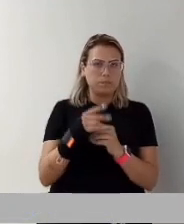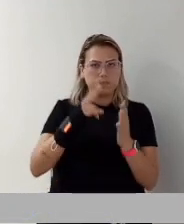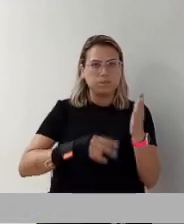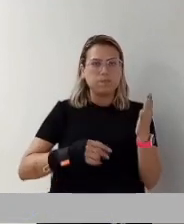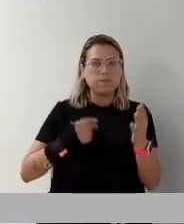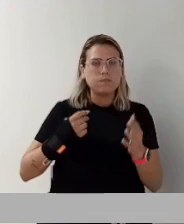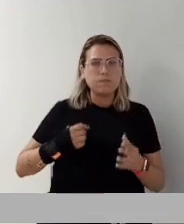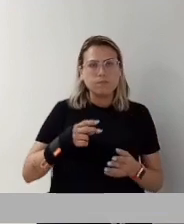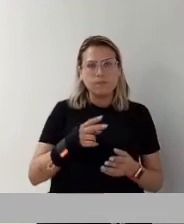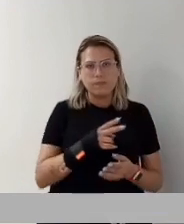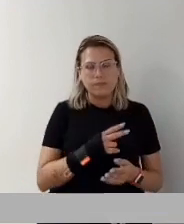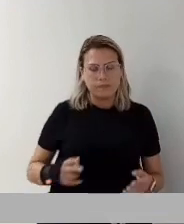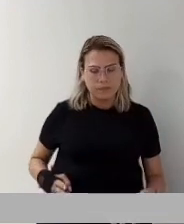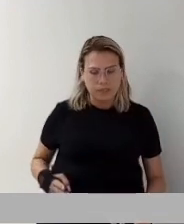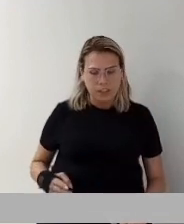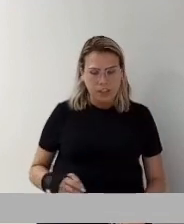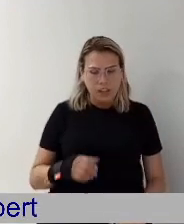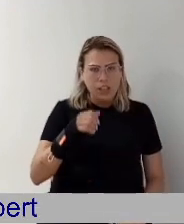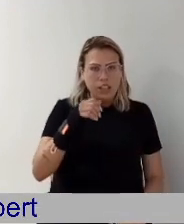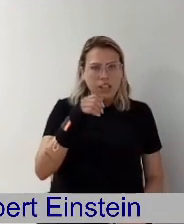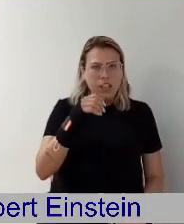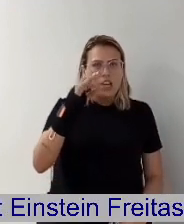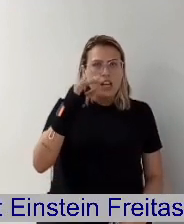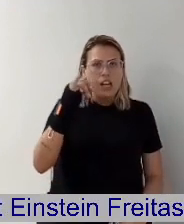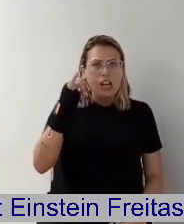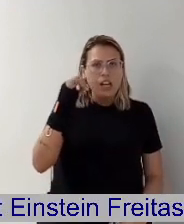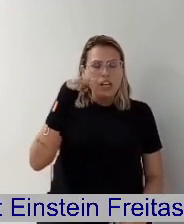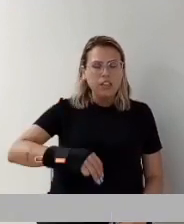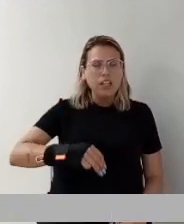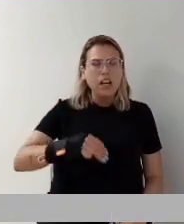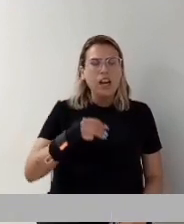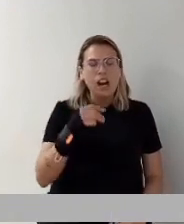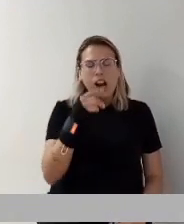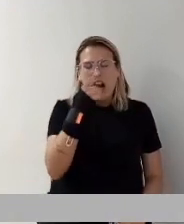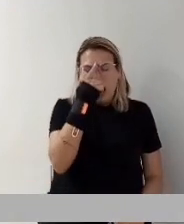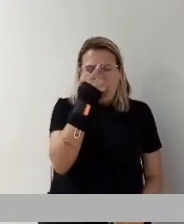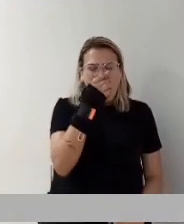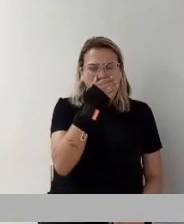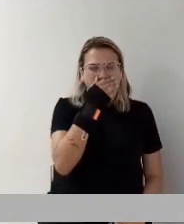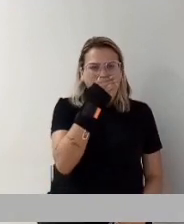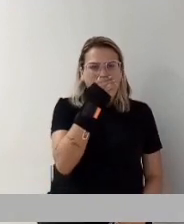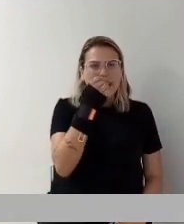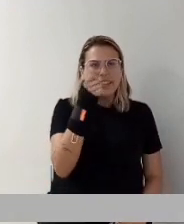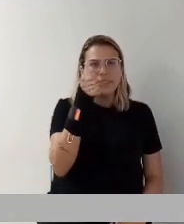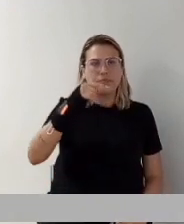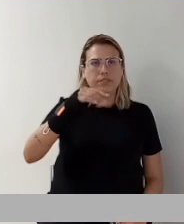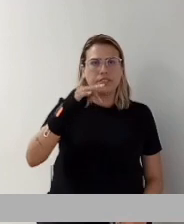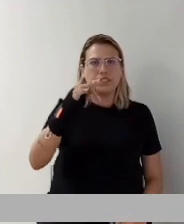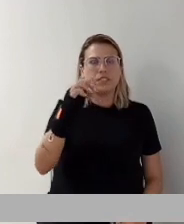vereadores Albert Freitas presente anté Fernandes